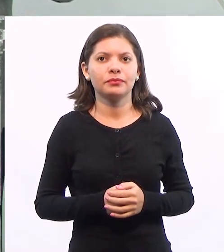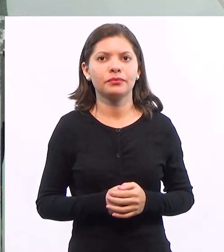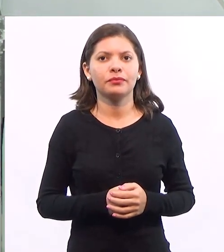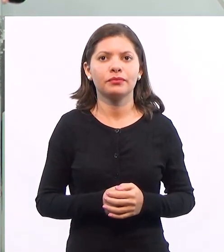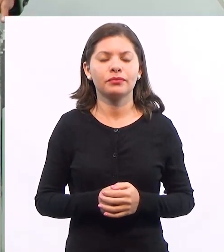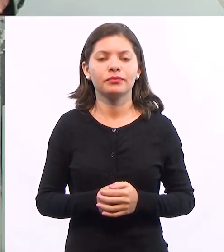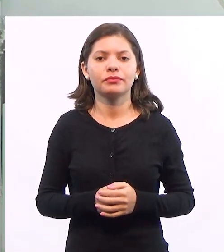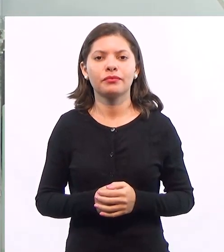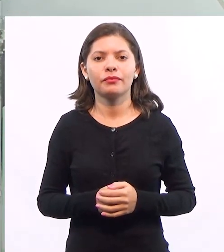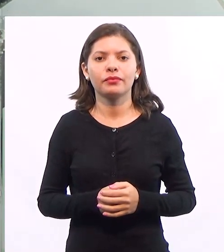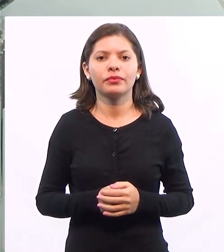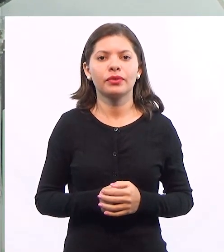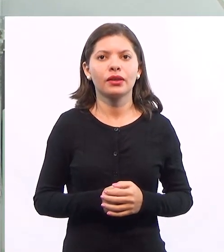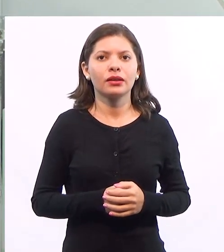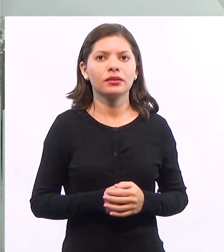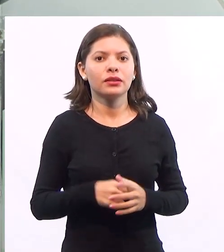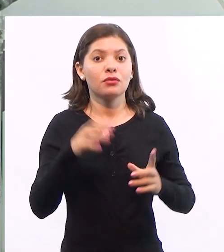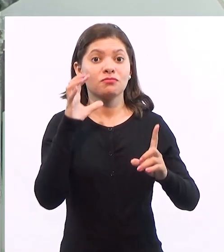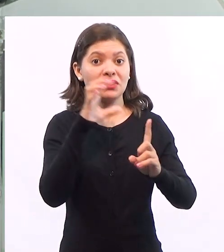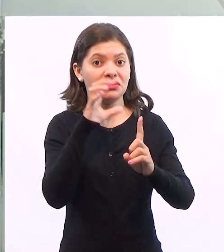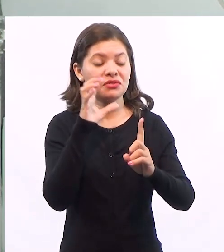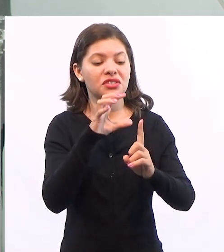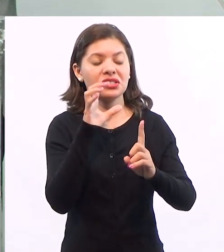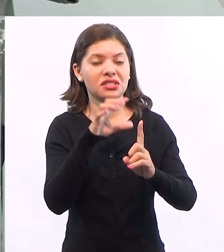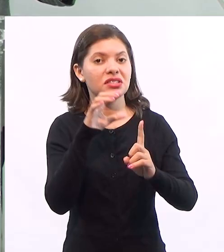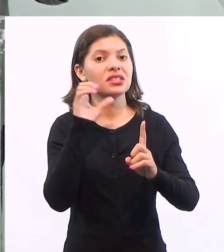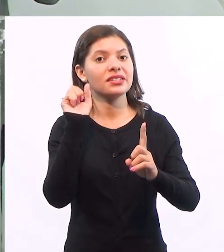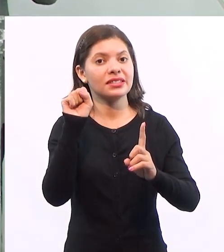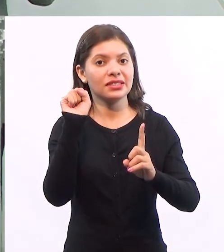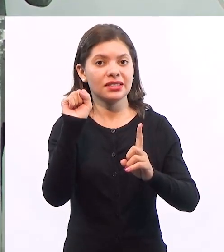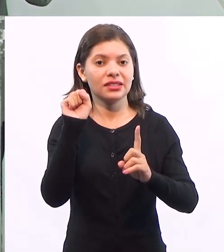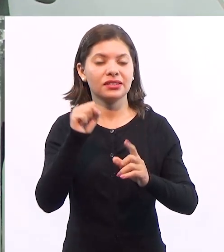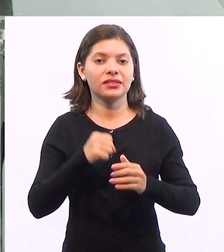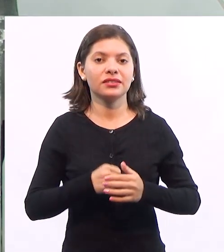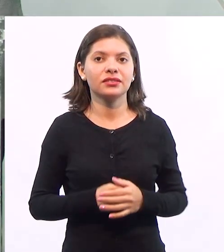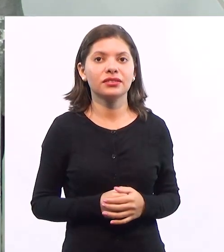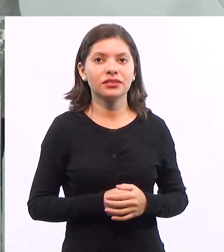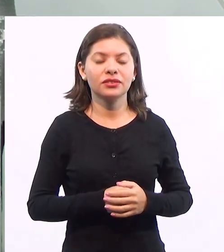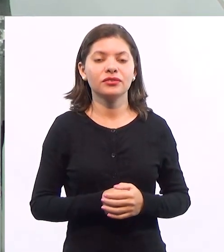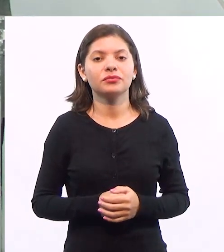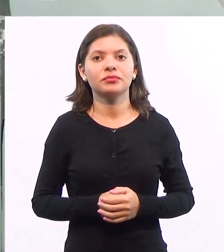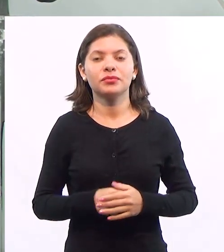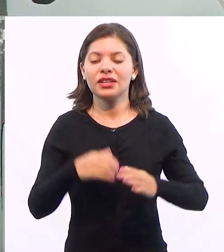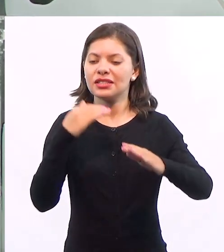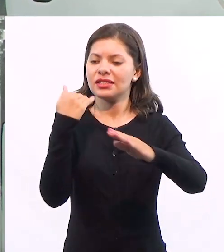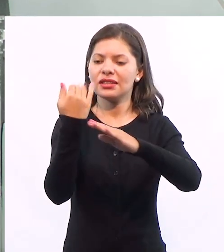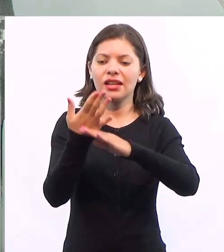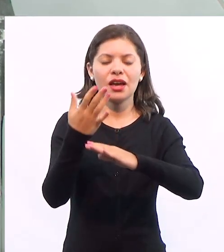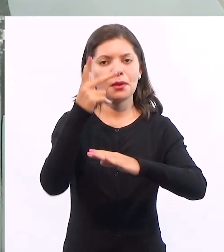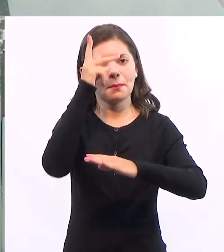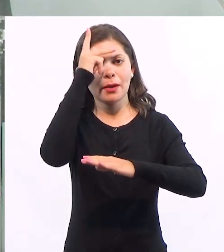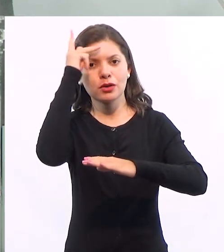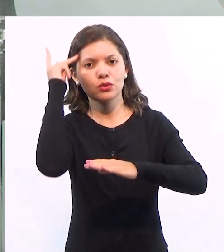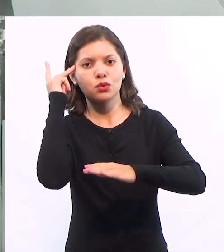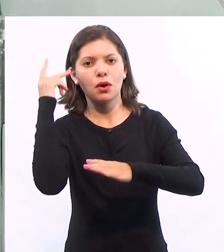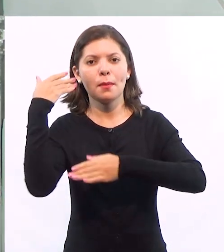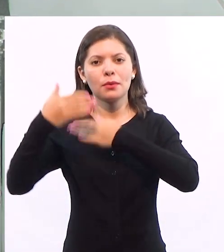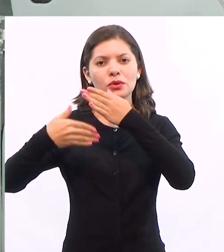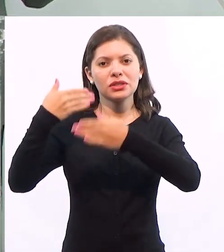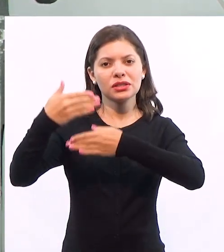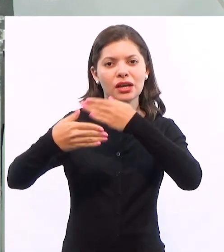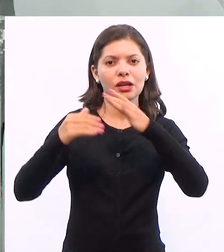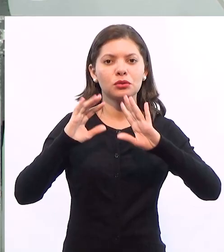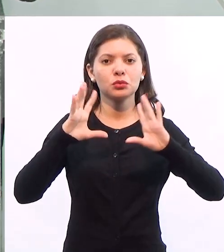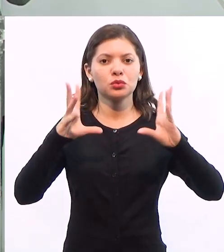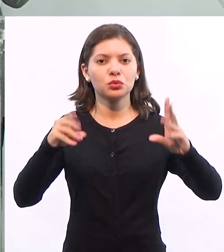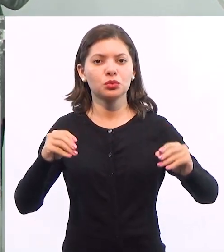reclamar. Então aí eu te digo uma coisa, interfere ou não interfere? Se interfere, tá? Órgãos externos, pessoas, processos